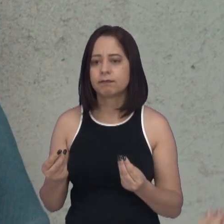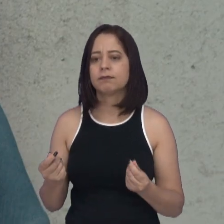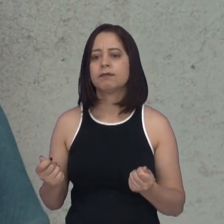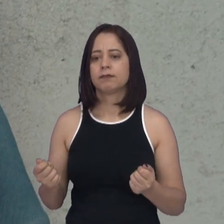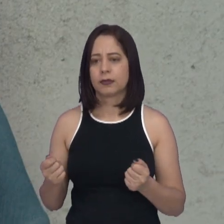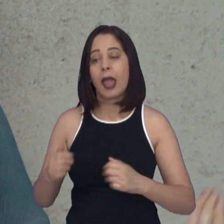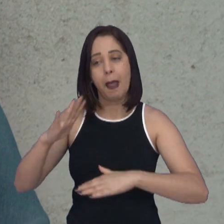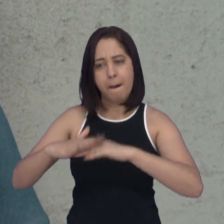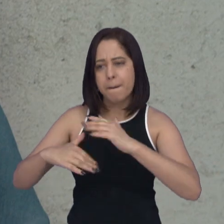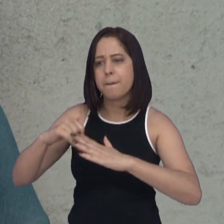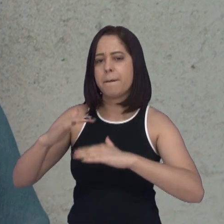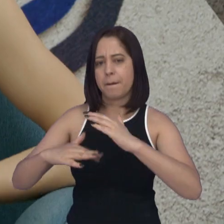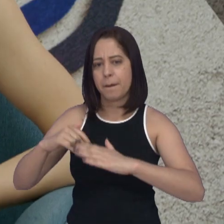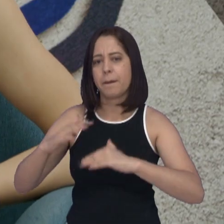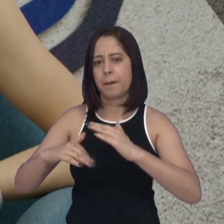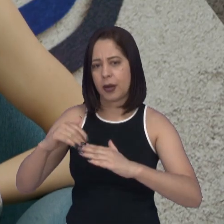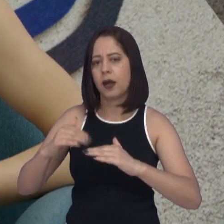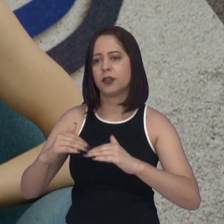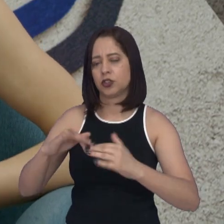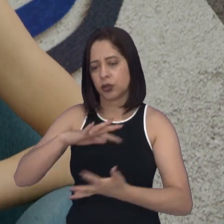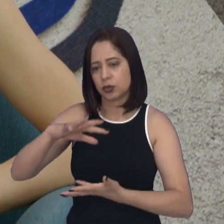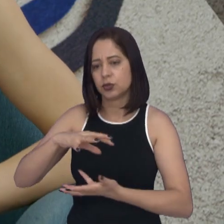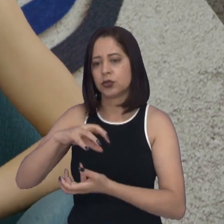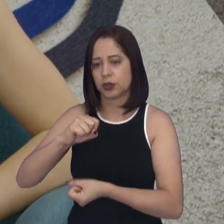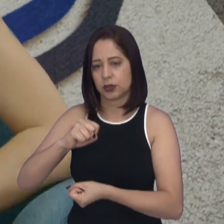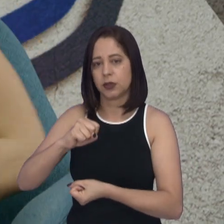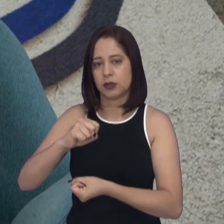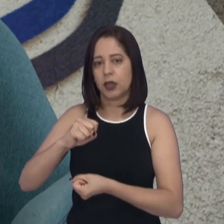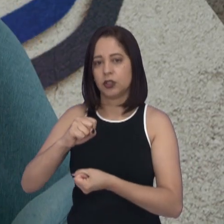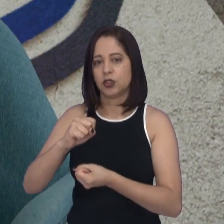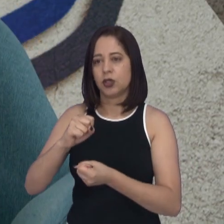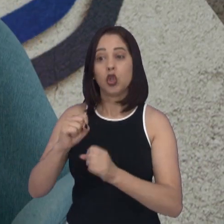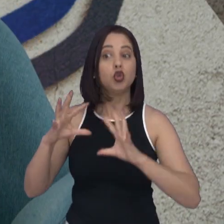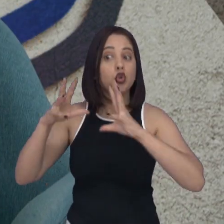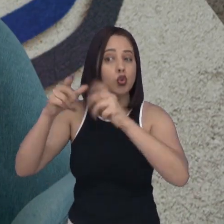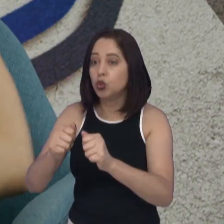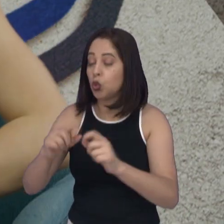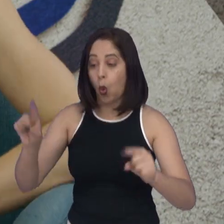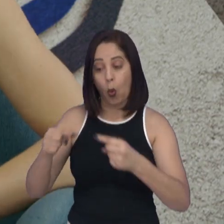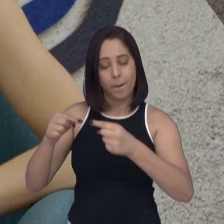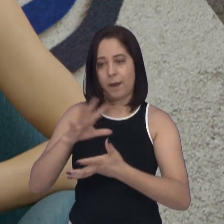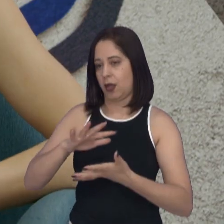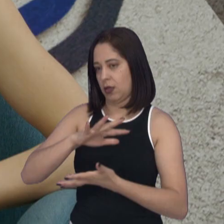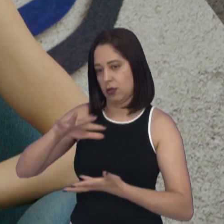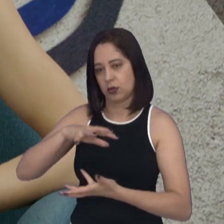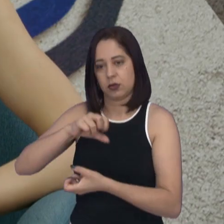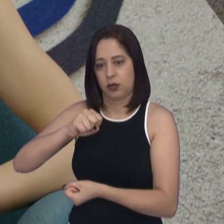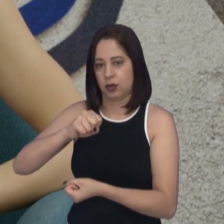com práticas, enfim, normas sustentáveis. Então, tudo pode ser mais sustentável, basicamente. Então,